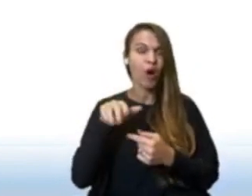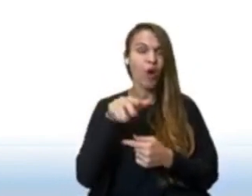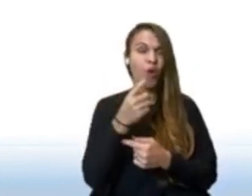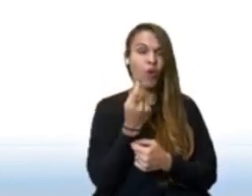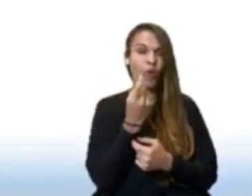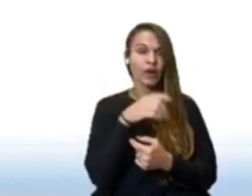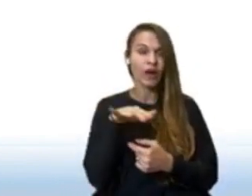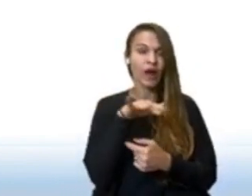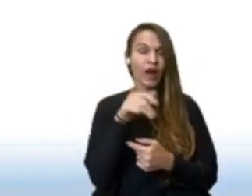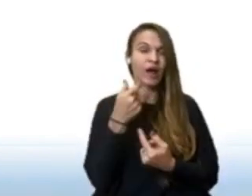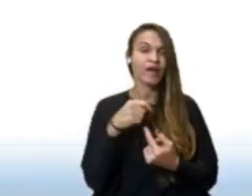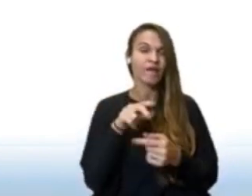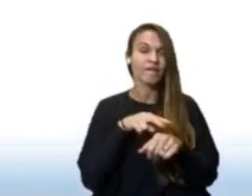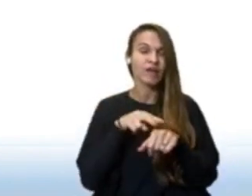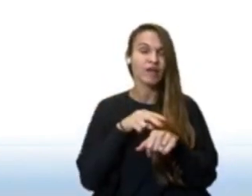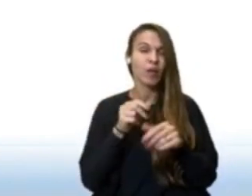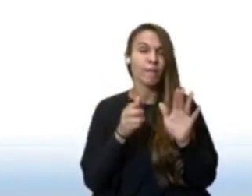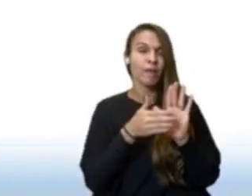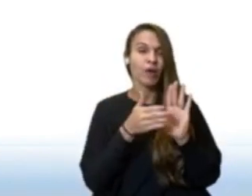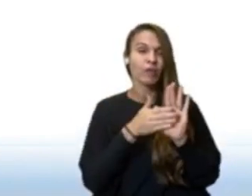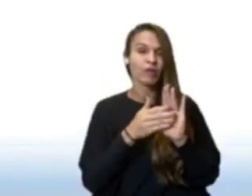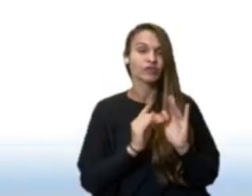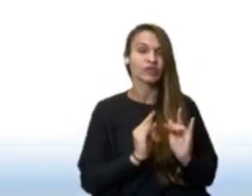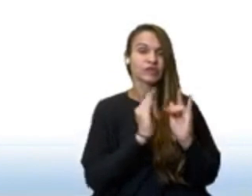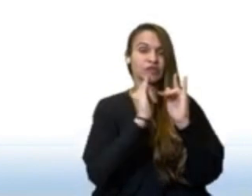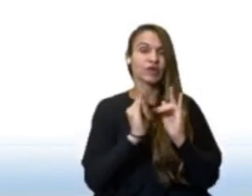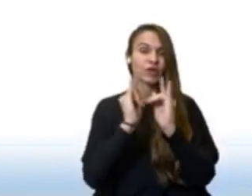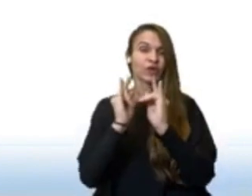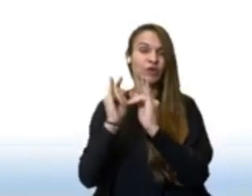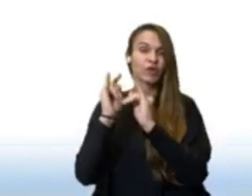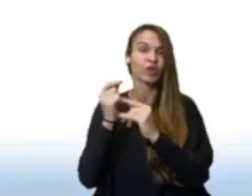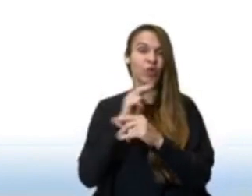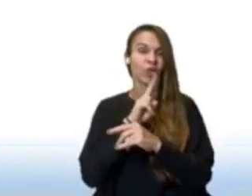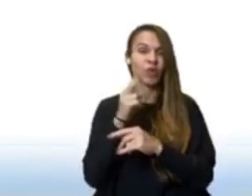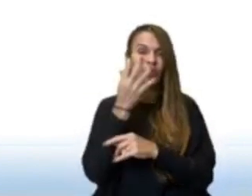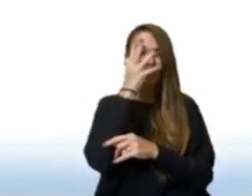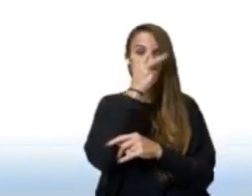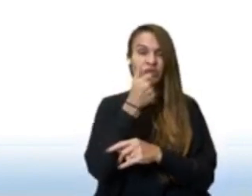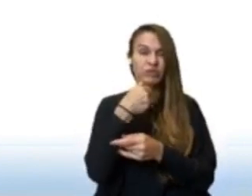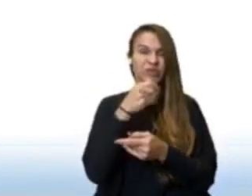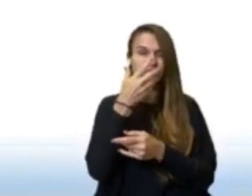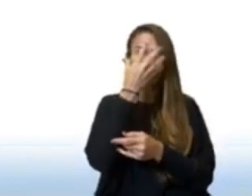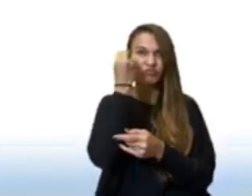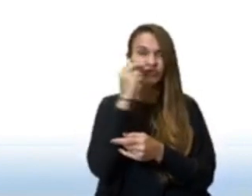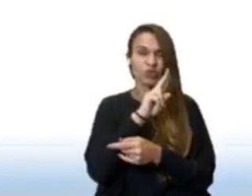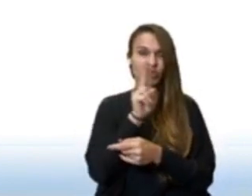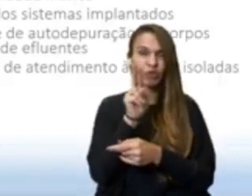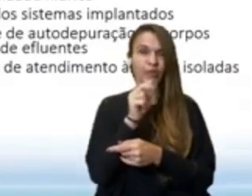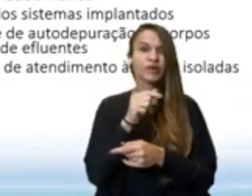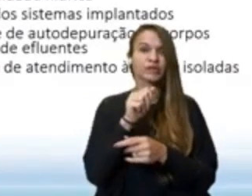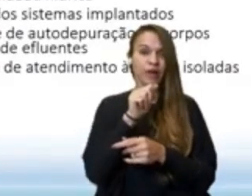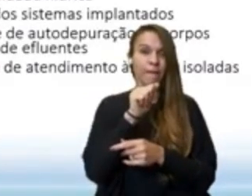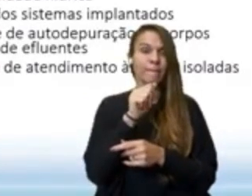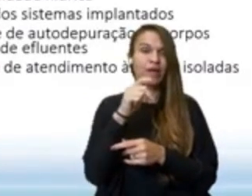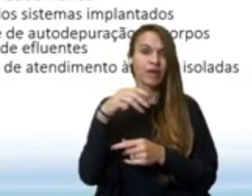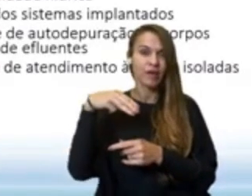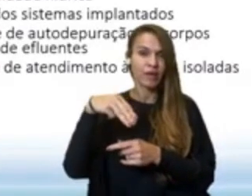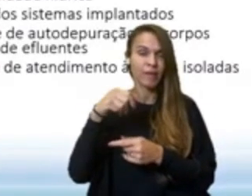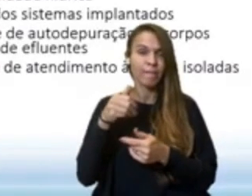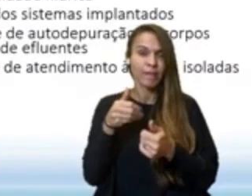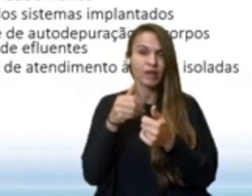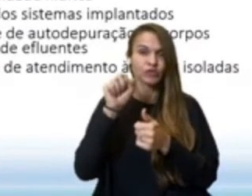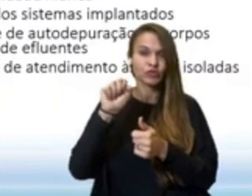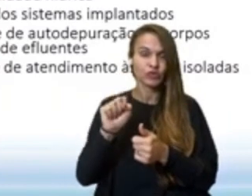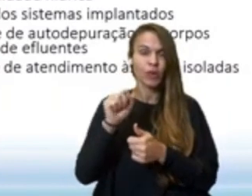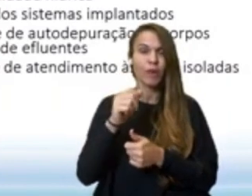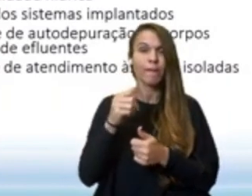condomínios, um nome bonito lá que eu vi na matéria, mas eu não me recordo agora. E deveria ser uma APM do braço sul do Lago Paranoá. E aí,